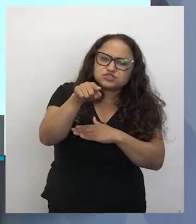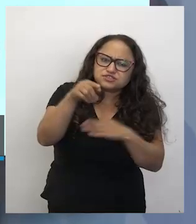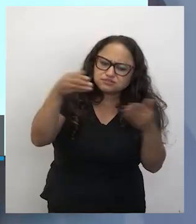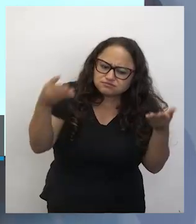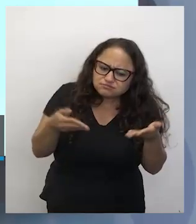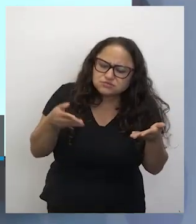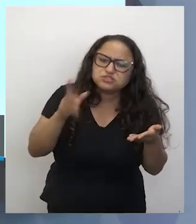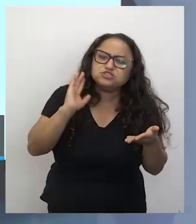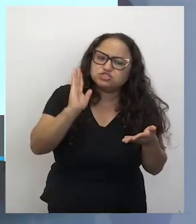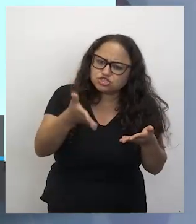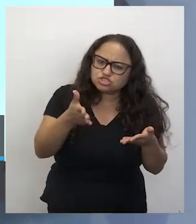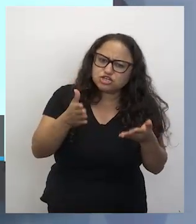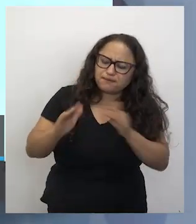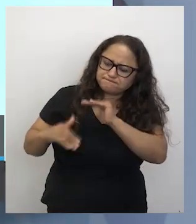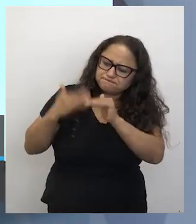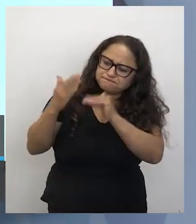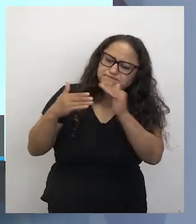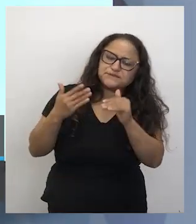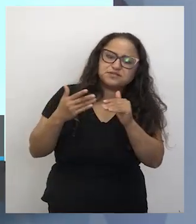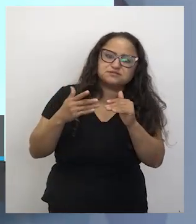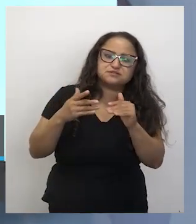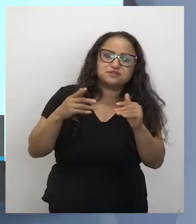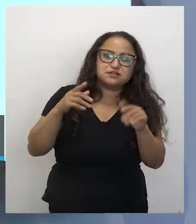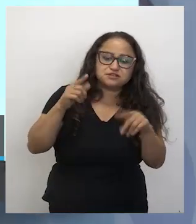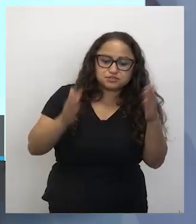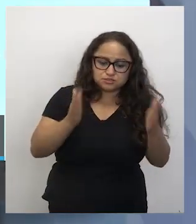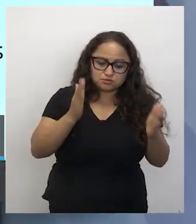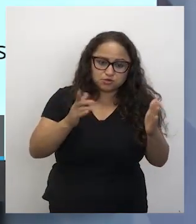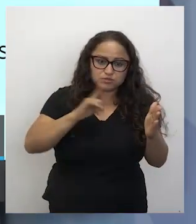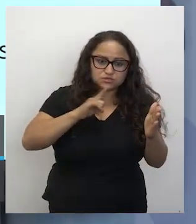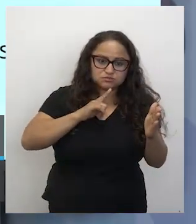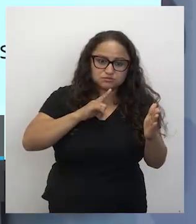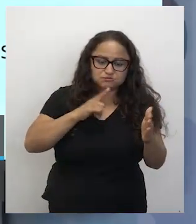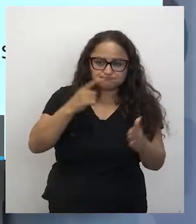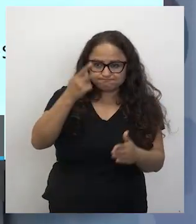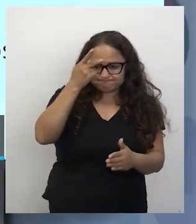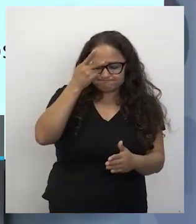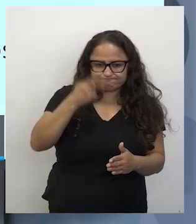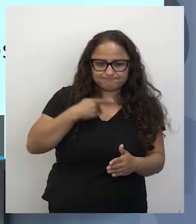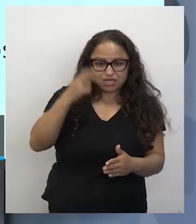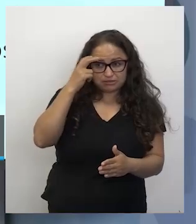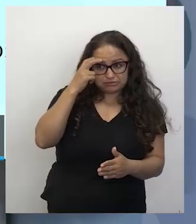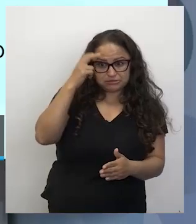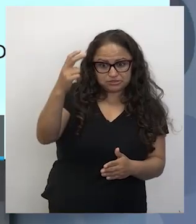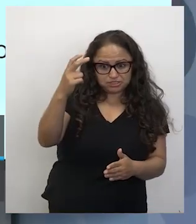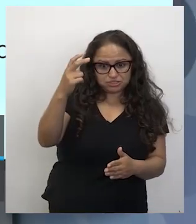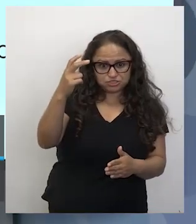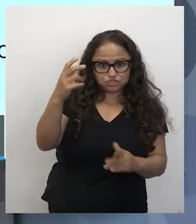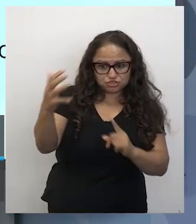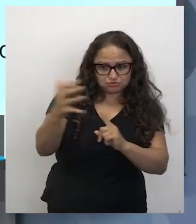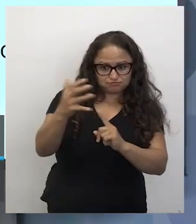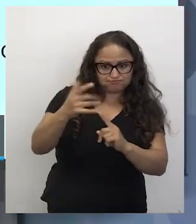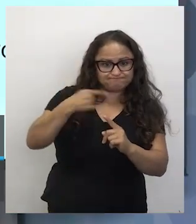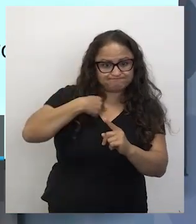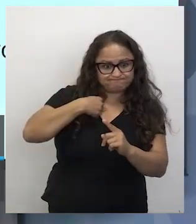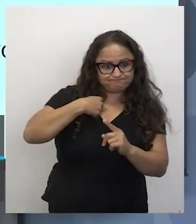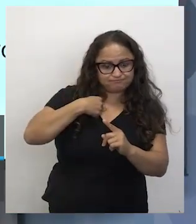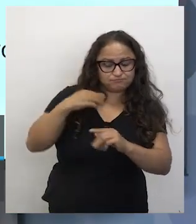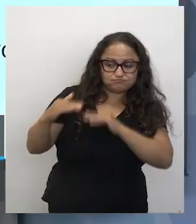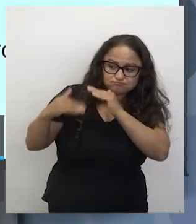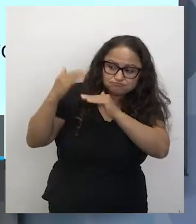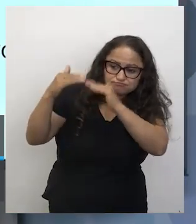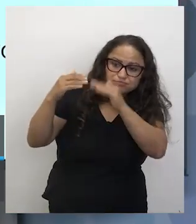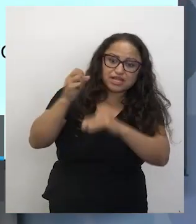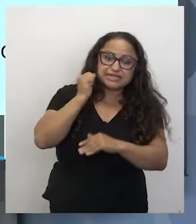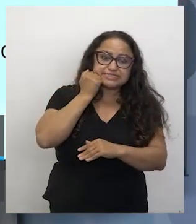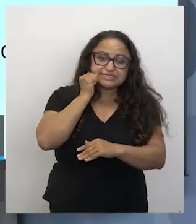está se preparando, porque ó, neste momento da aula, estudante, é a inteligência ao seu serviço, né? Porque você está desenvolvendo conhecimento da ciência e